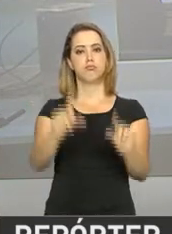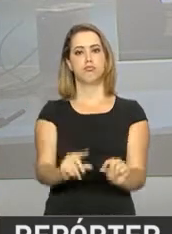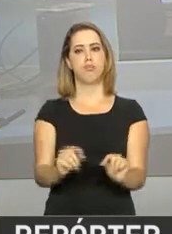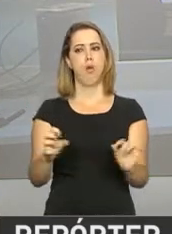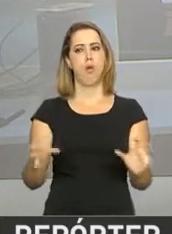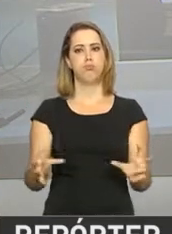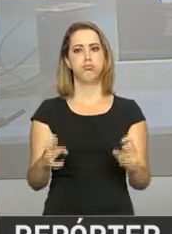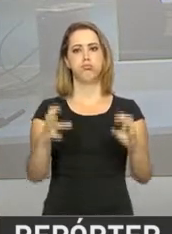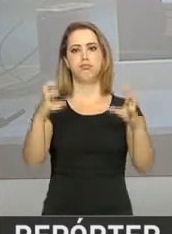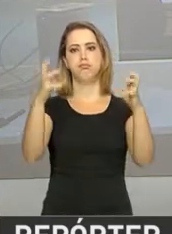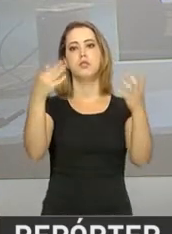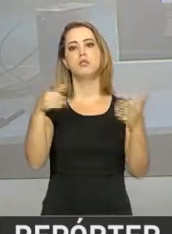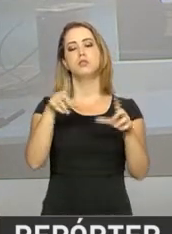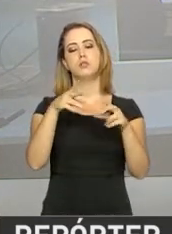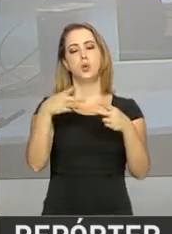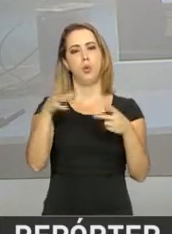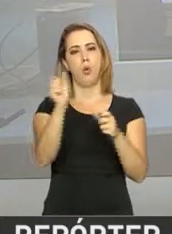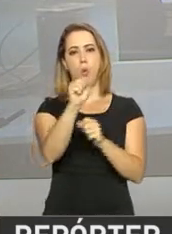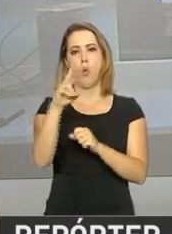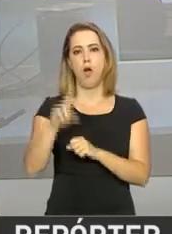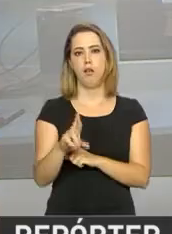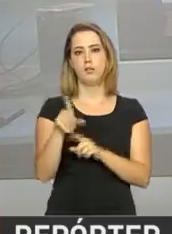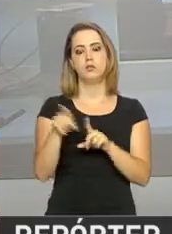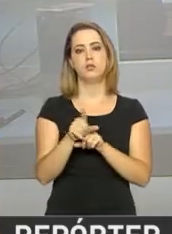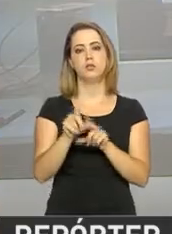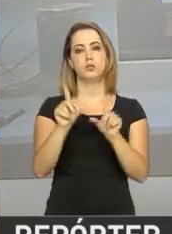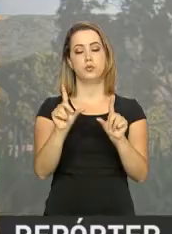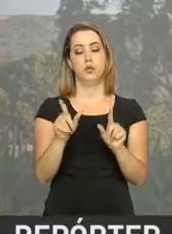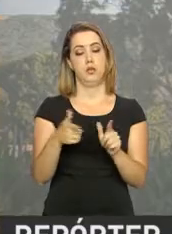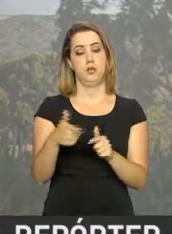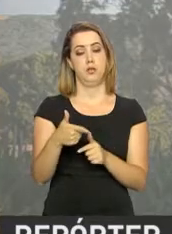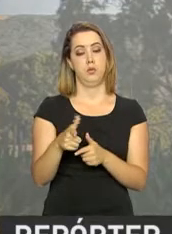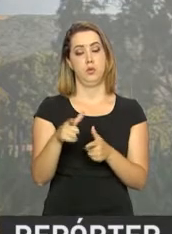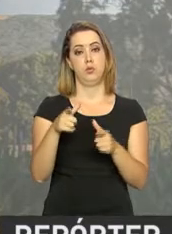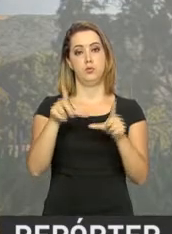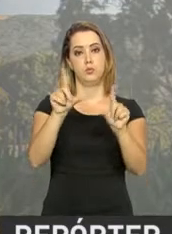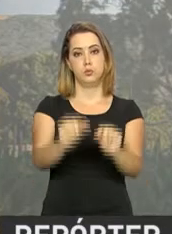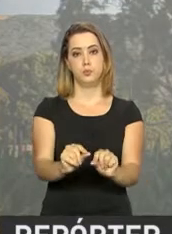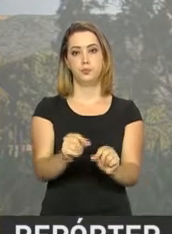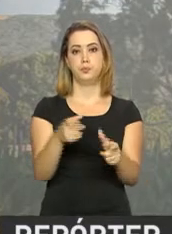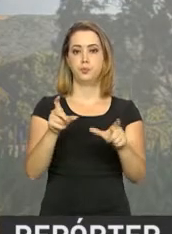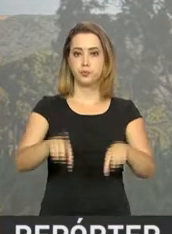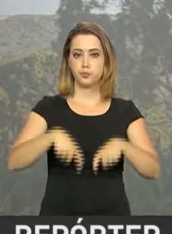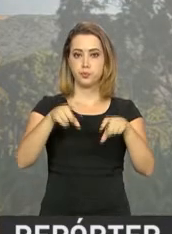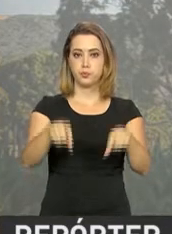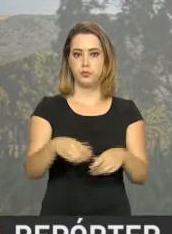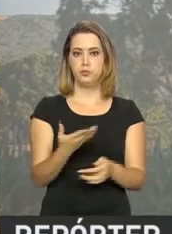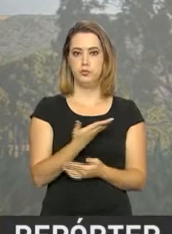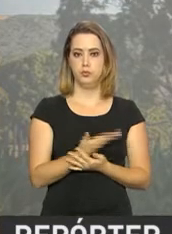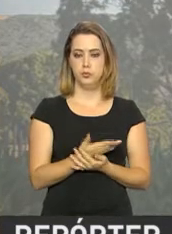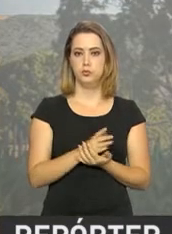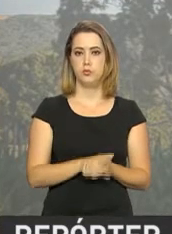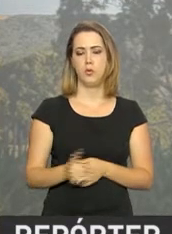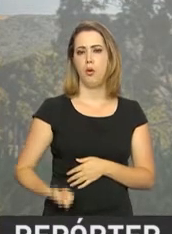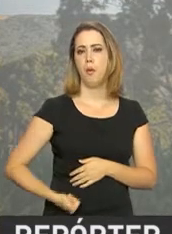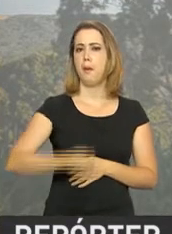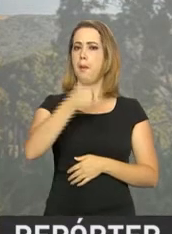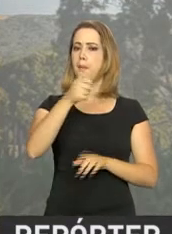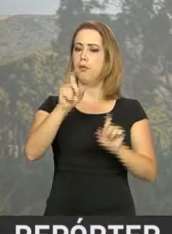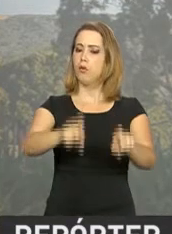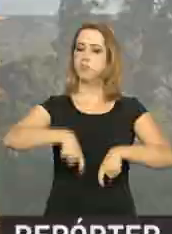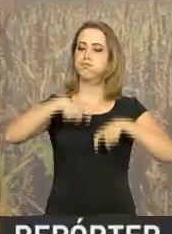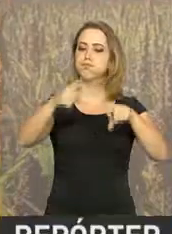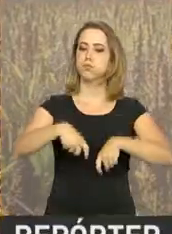proteger o meio ambiente sem perder a produtividade melhorar a produtividade de forma sustentável com